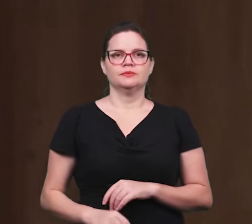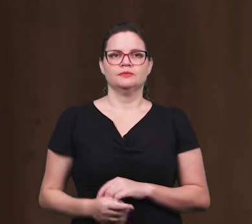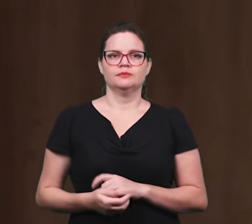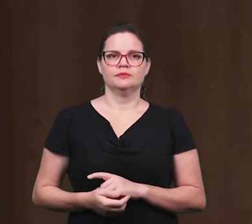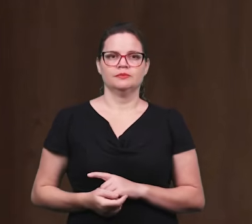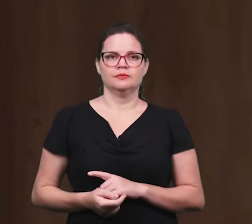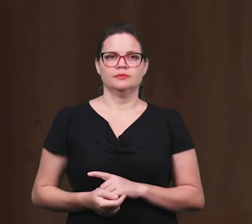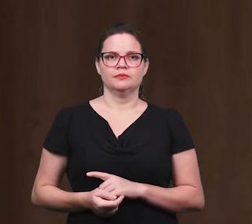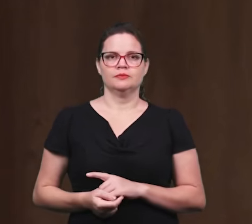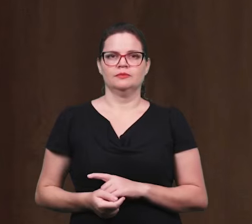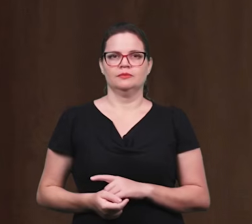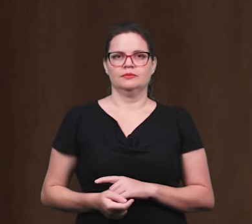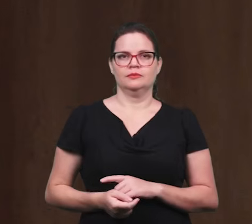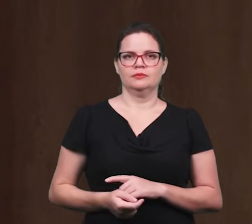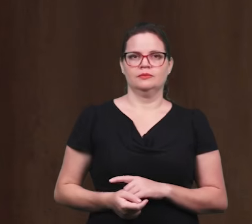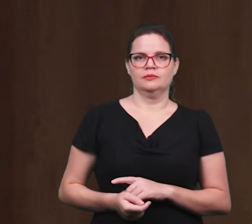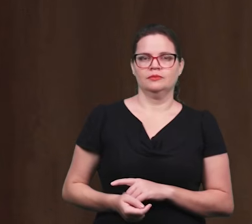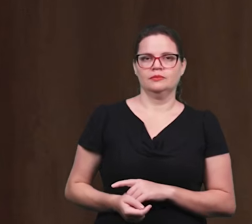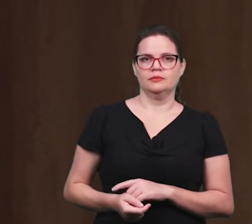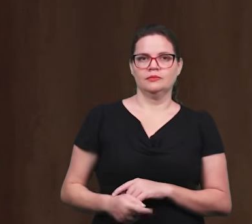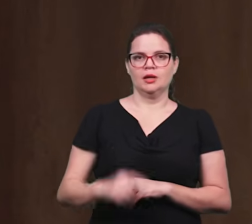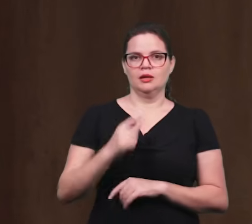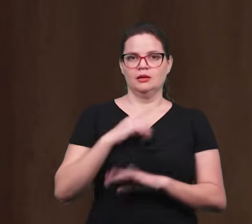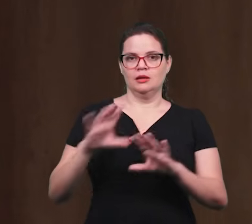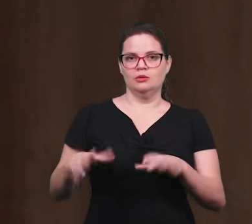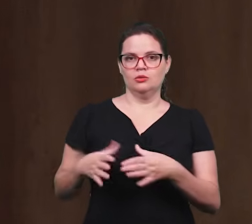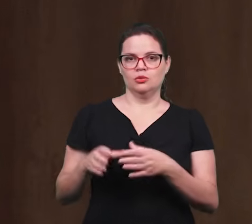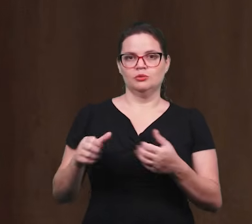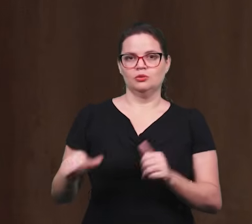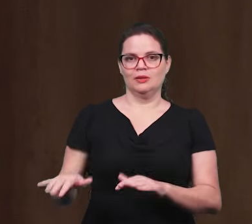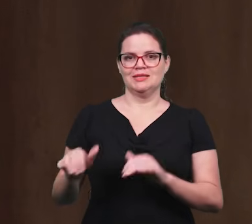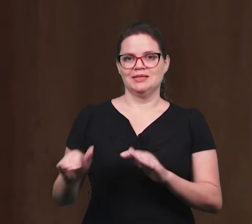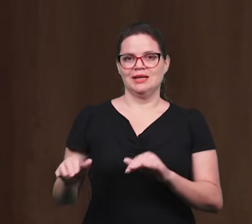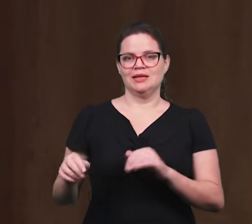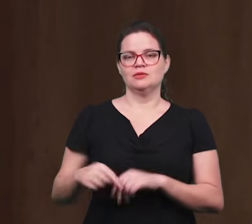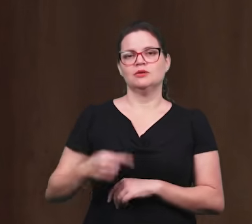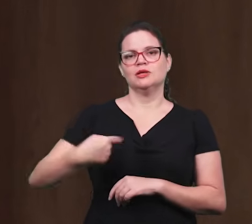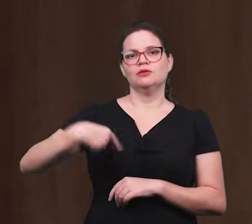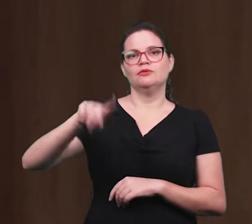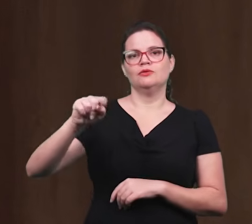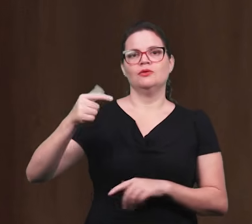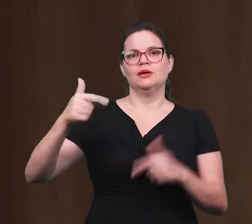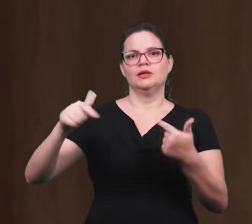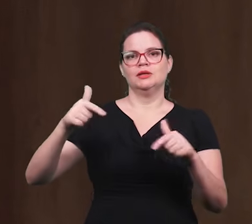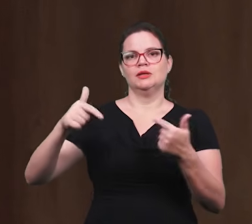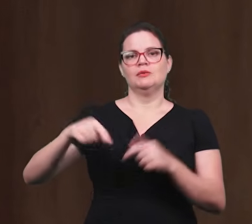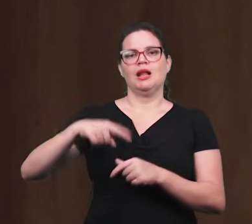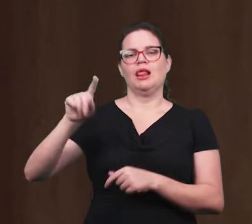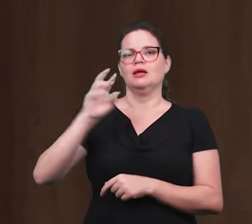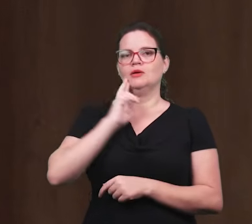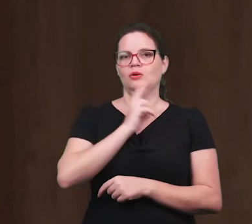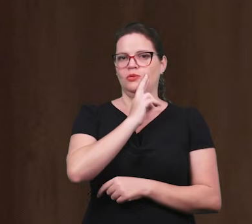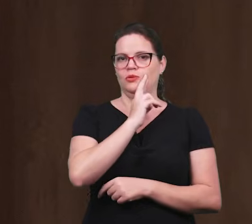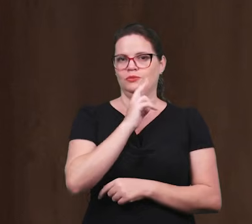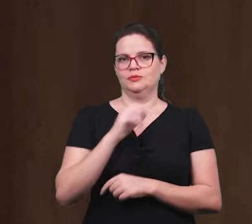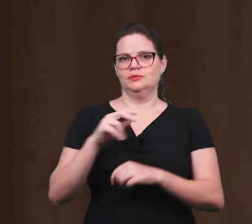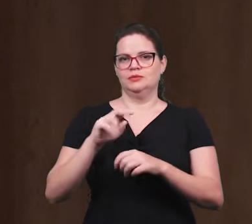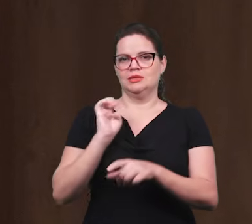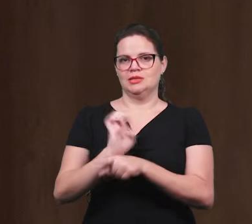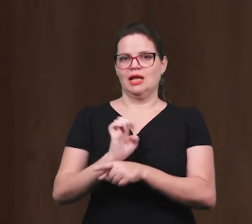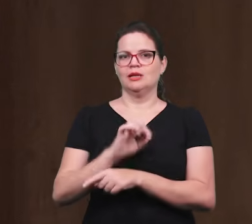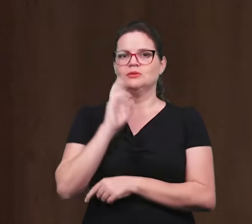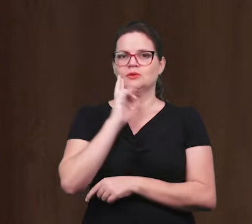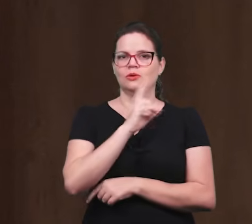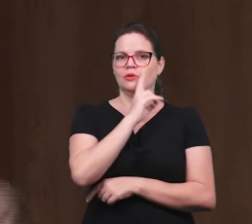um destacamento nosso do Exército que está trabalhando lá em Roraima para fazer